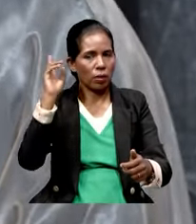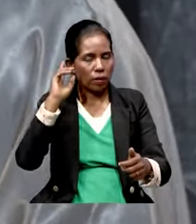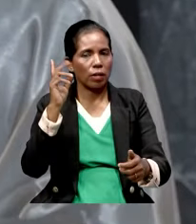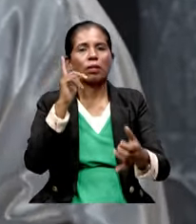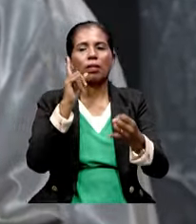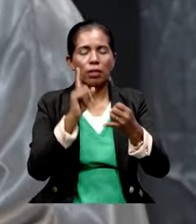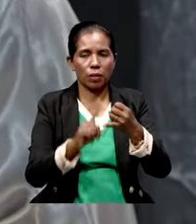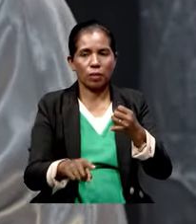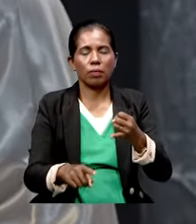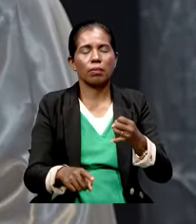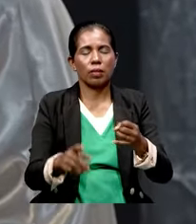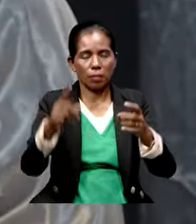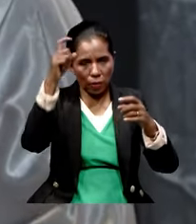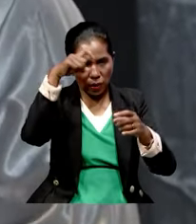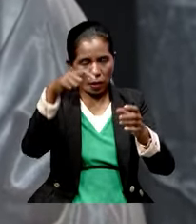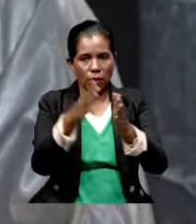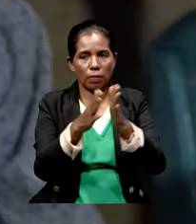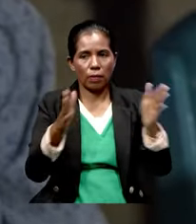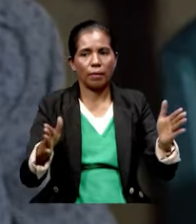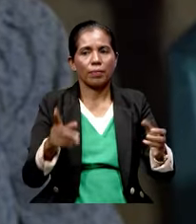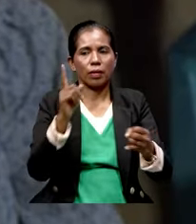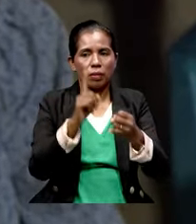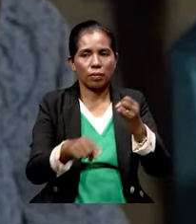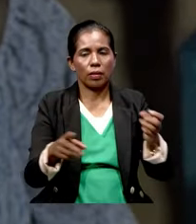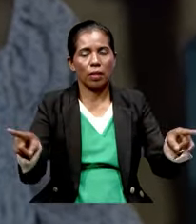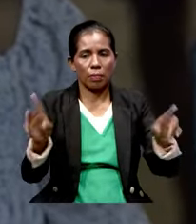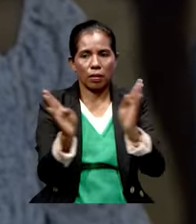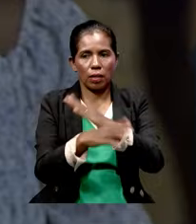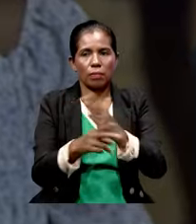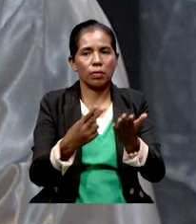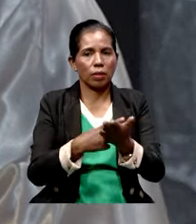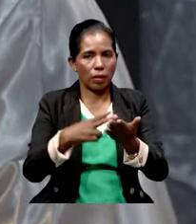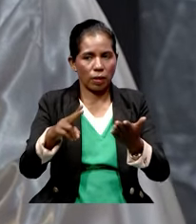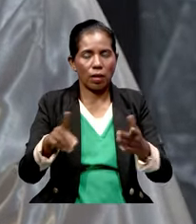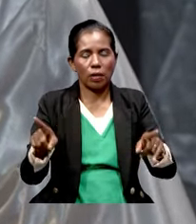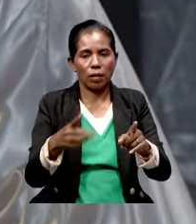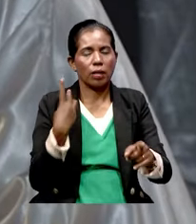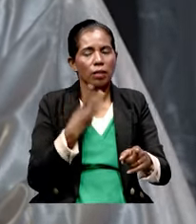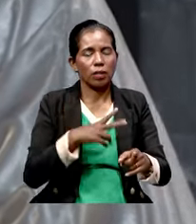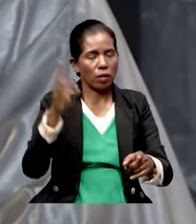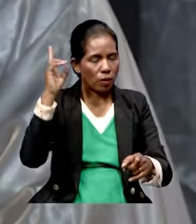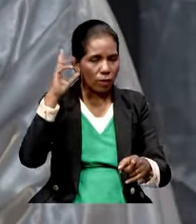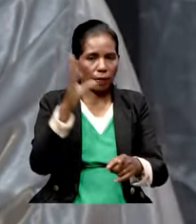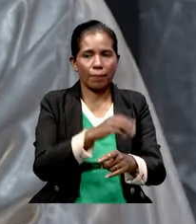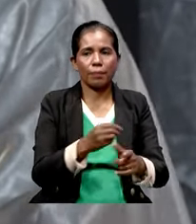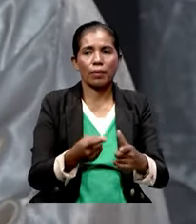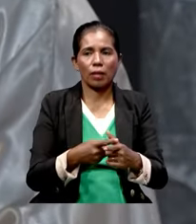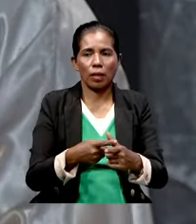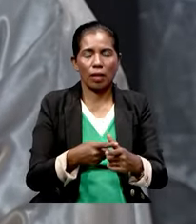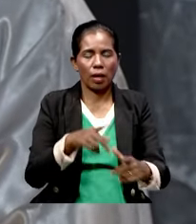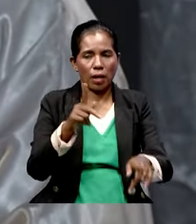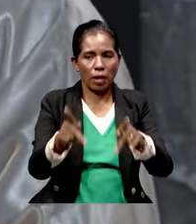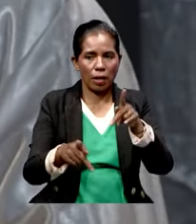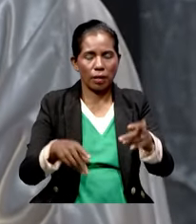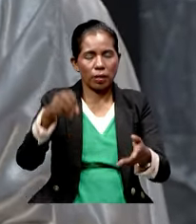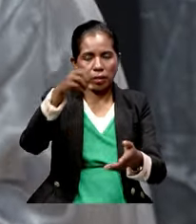mai, sai matene bot, e ikus mai, sai santo. Agora, oi, ita rona, Jesus conta aqui na noite, fini balu, ema ida nebe